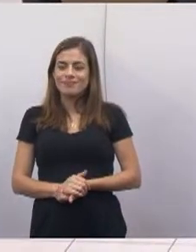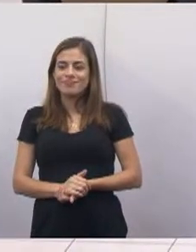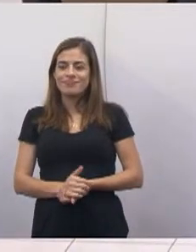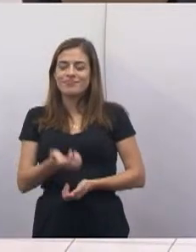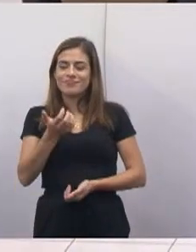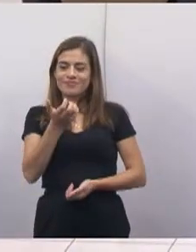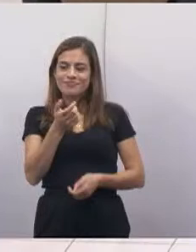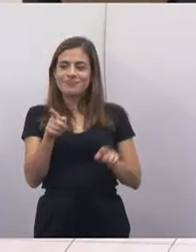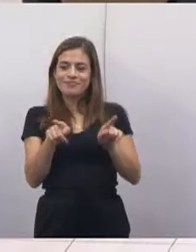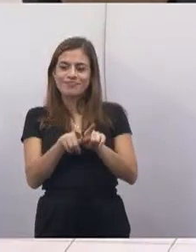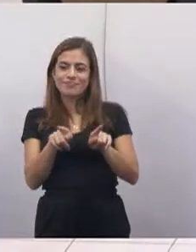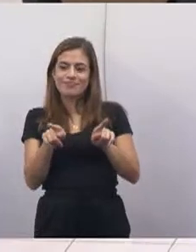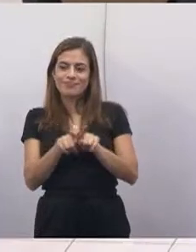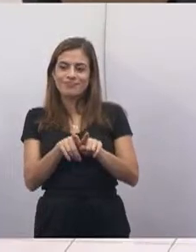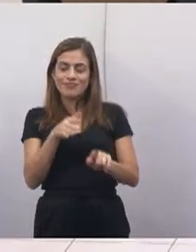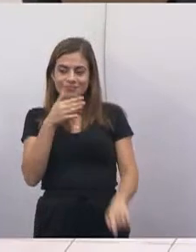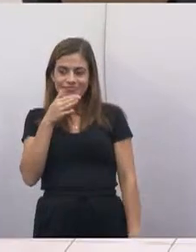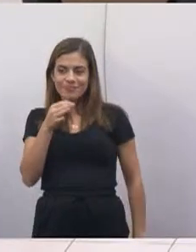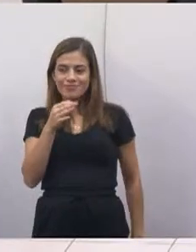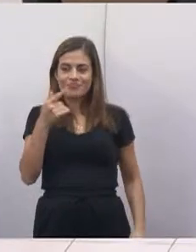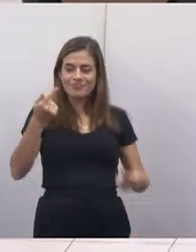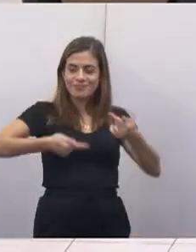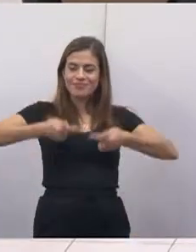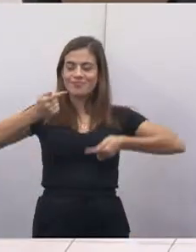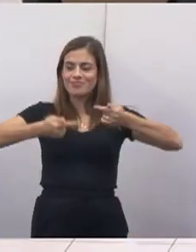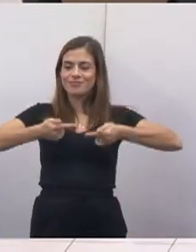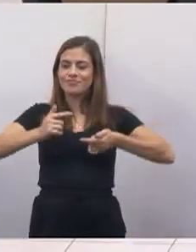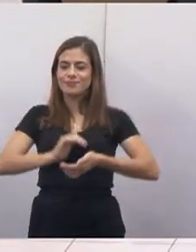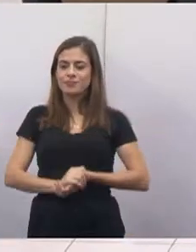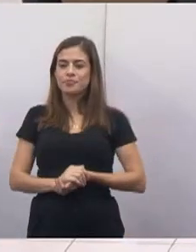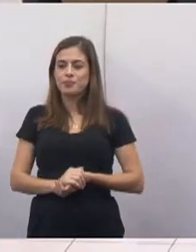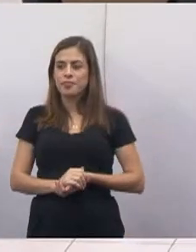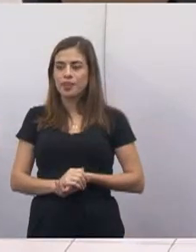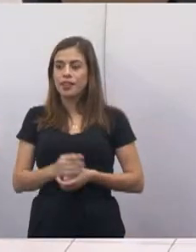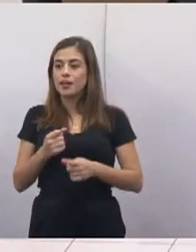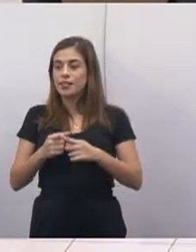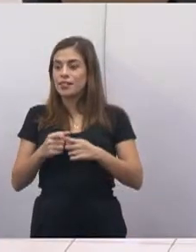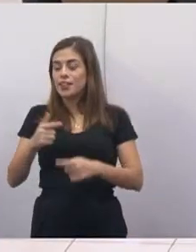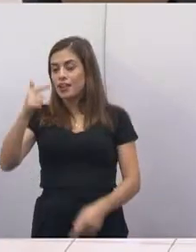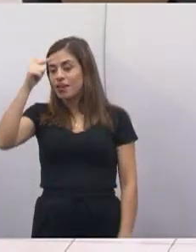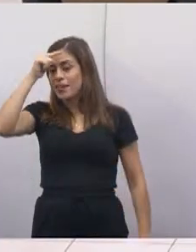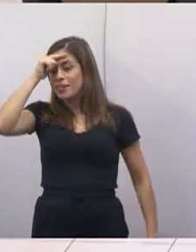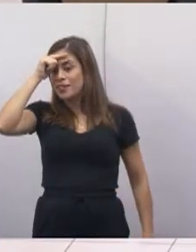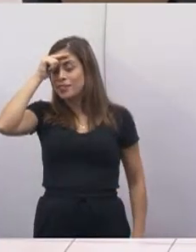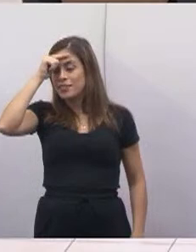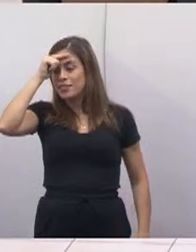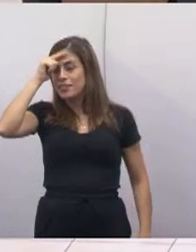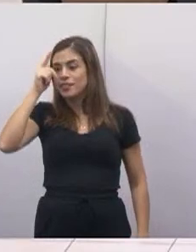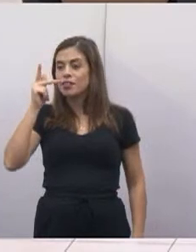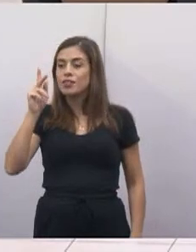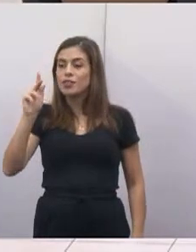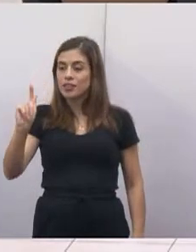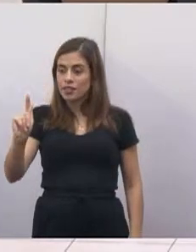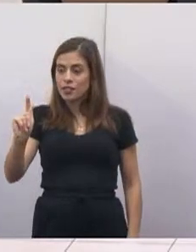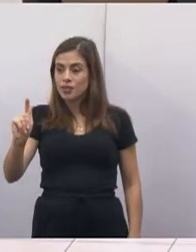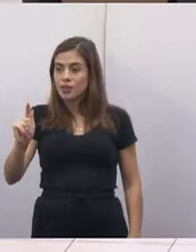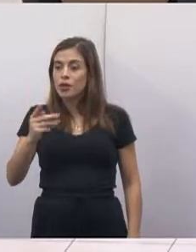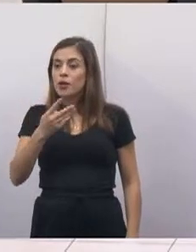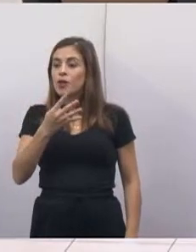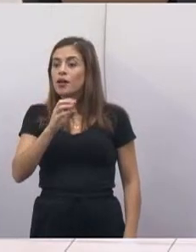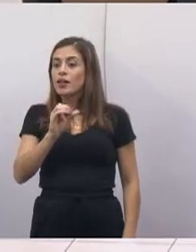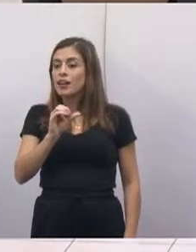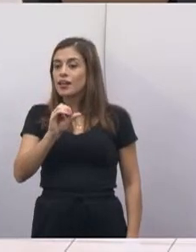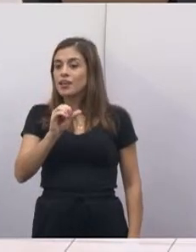Quero também contribuir com essa discussão. Isso porque, né, Flavinho, o quilo era R$ 49,90, né? Então imagina